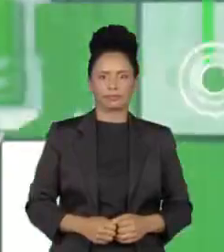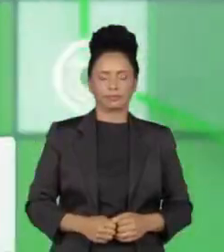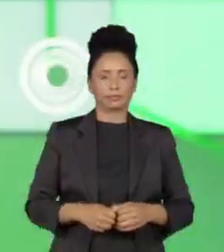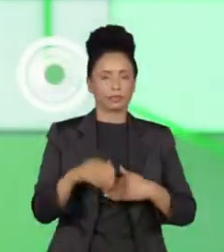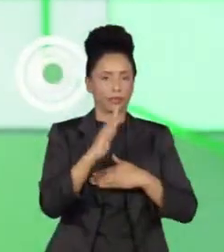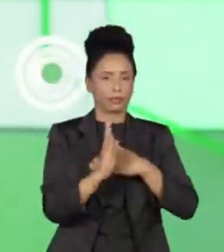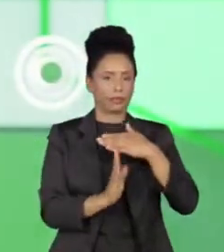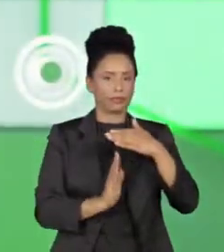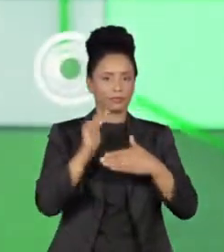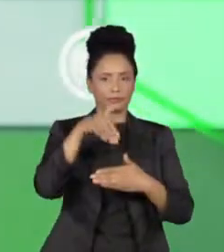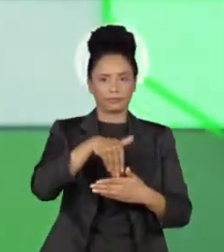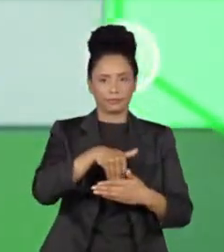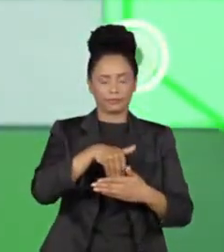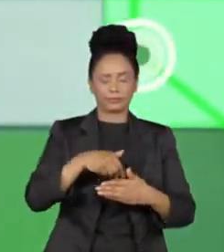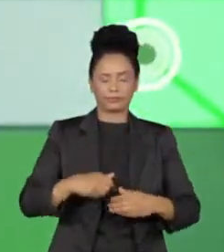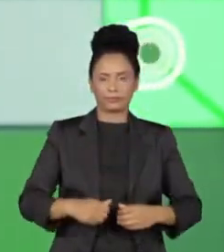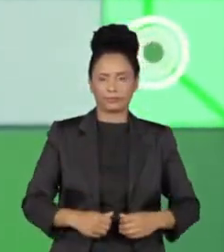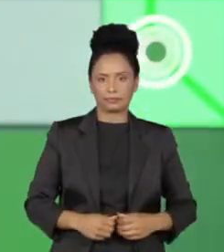De olho no voto.